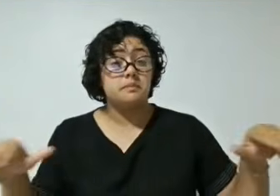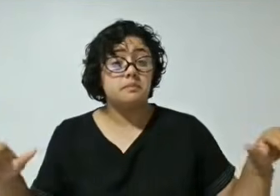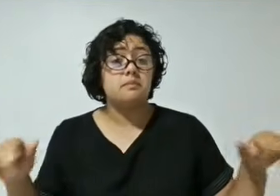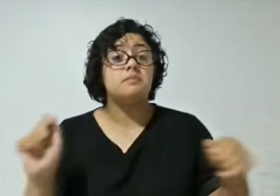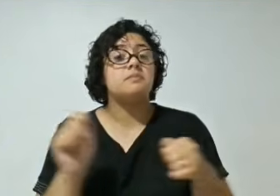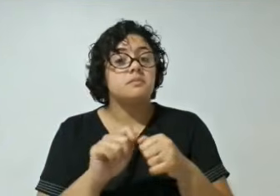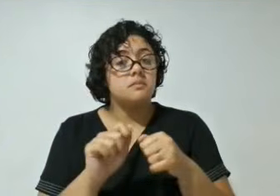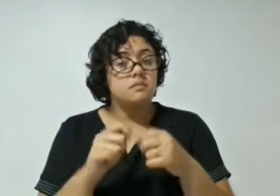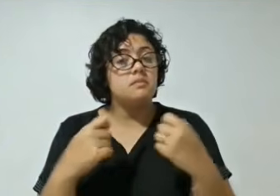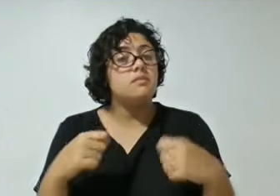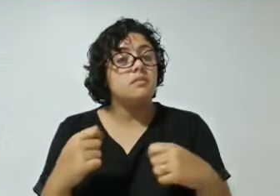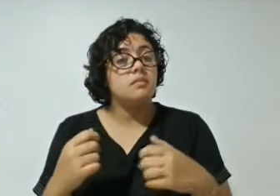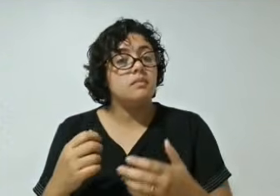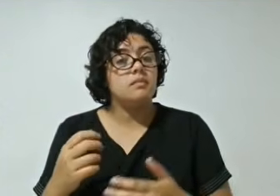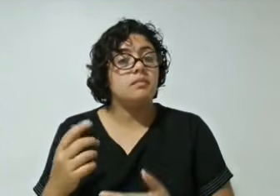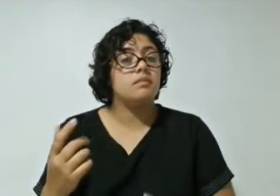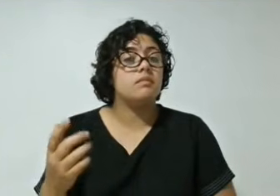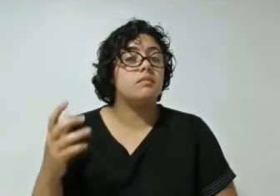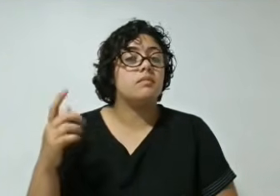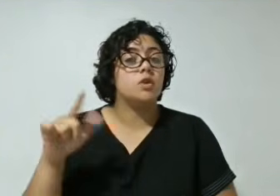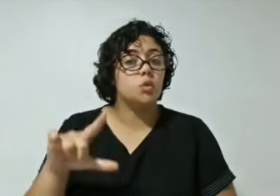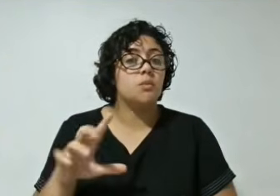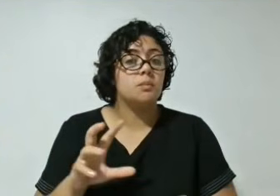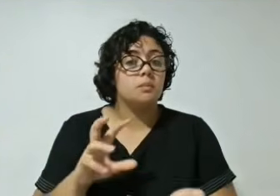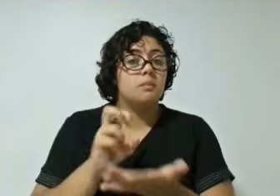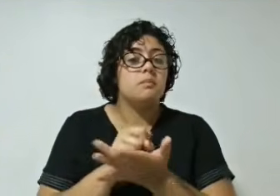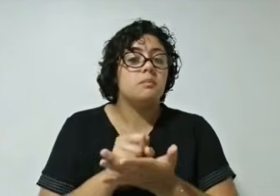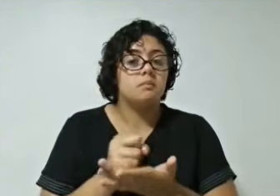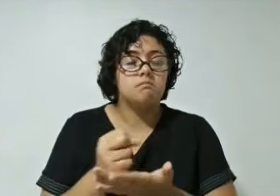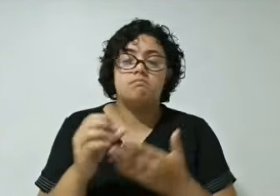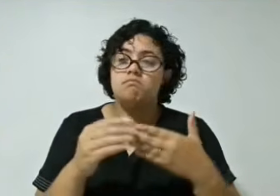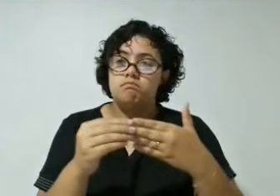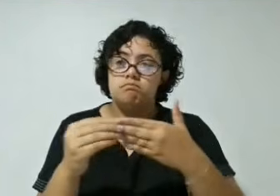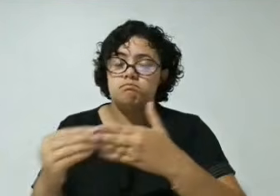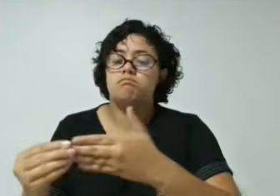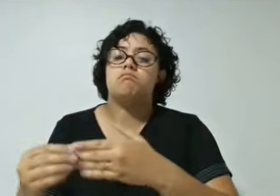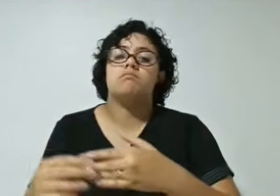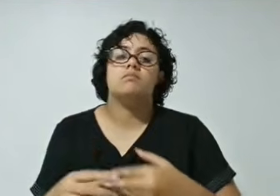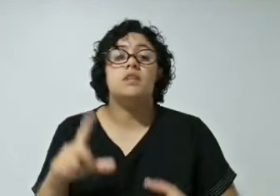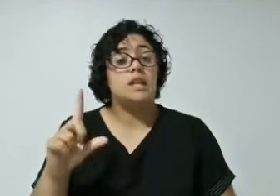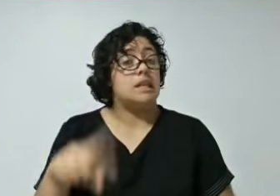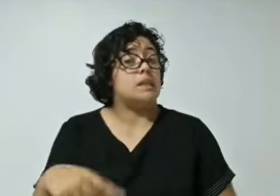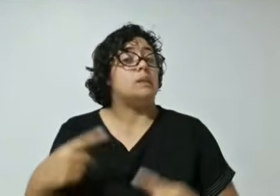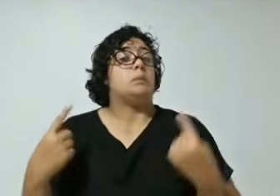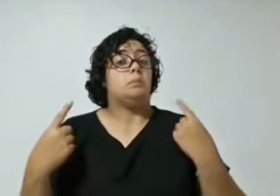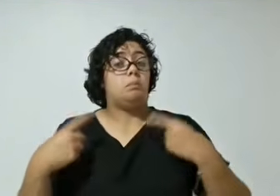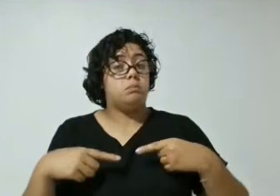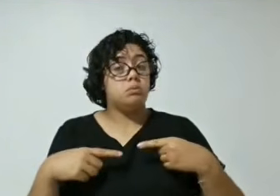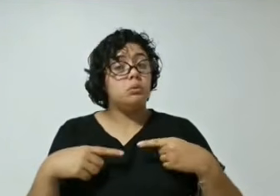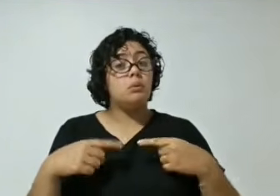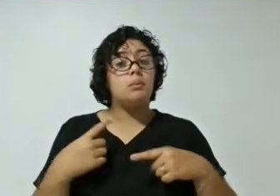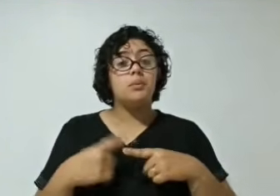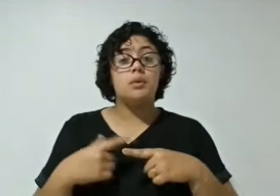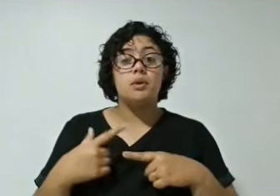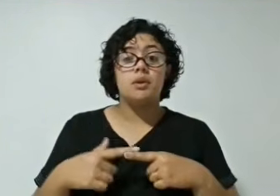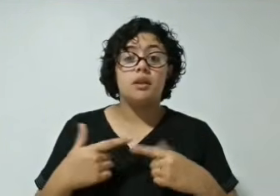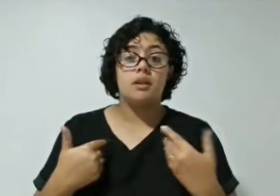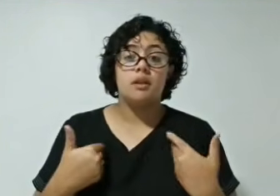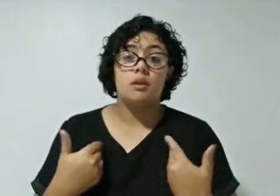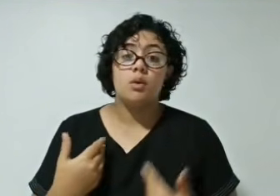retomar, a dar encaminhamento. Foi bem desafiador, porque eu tive